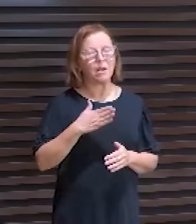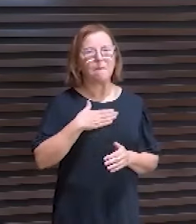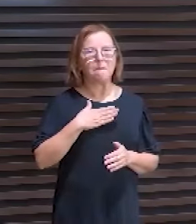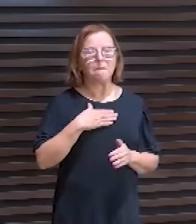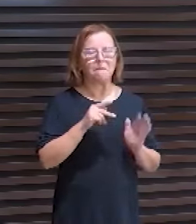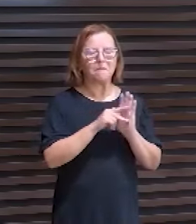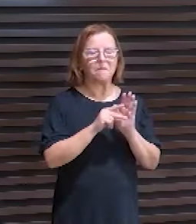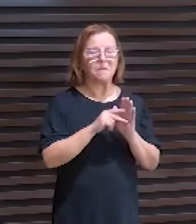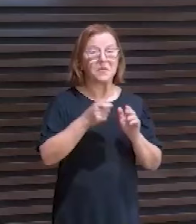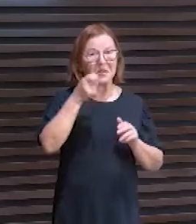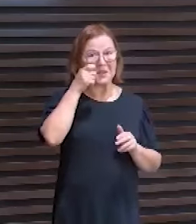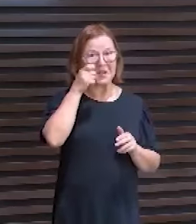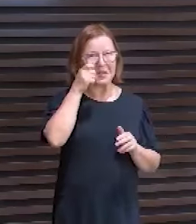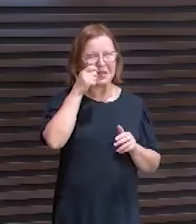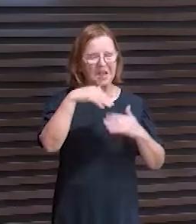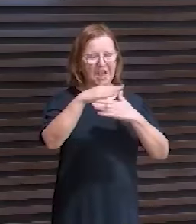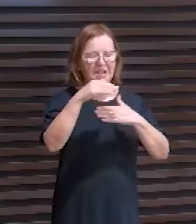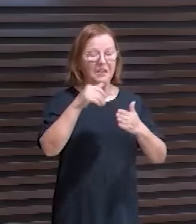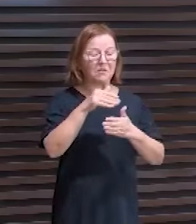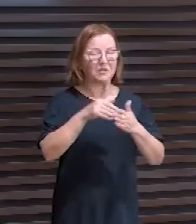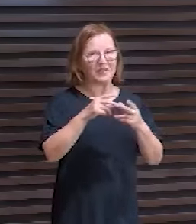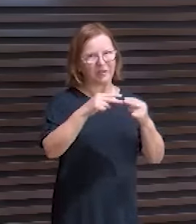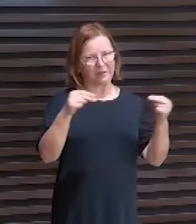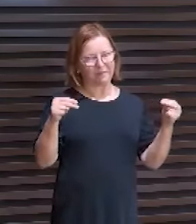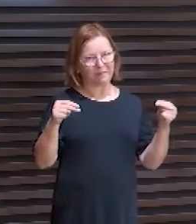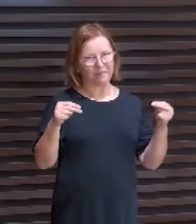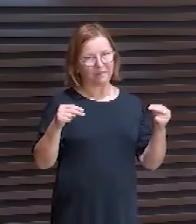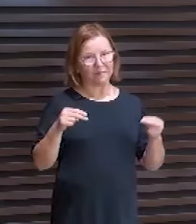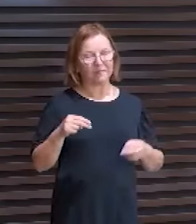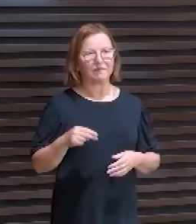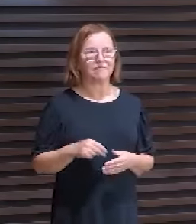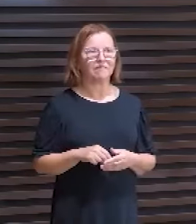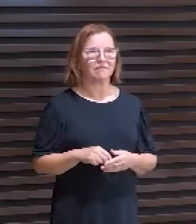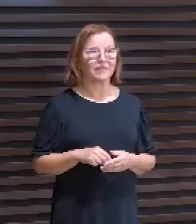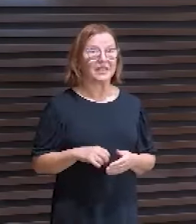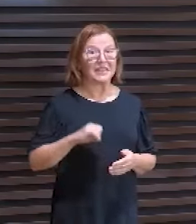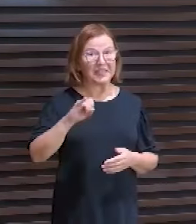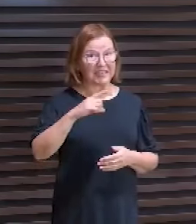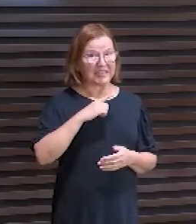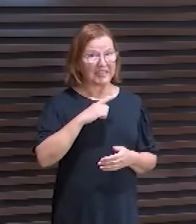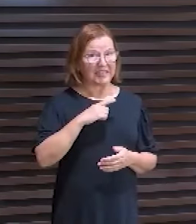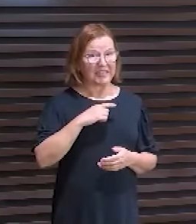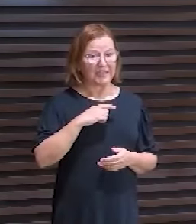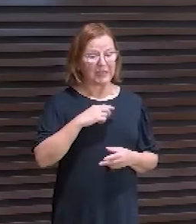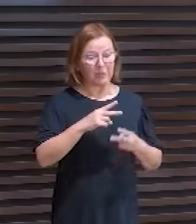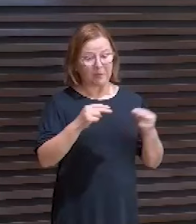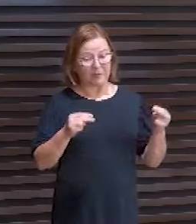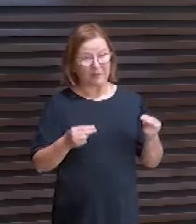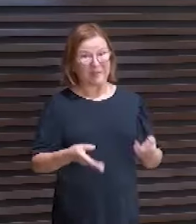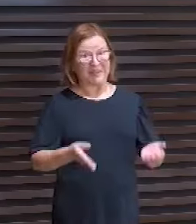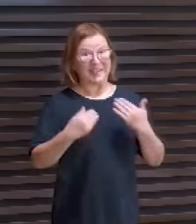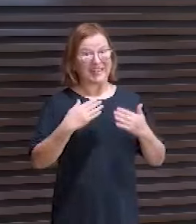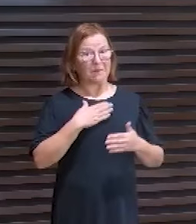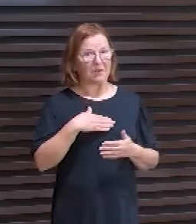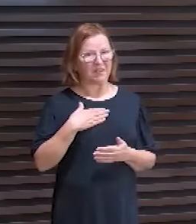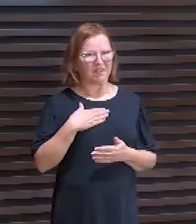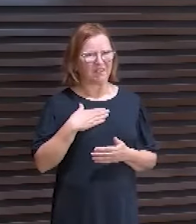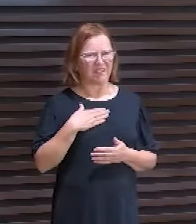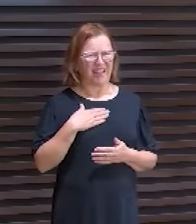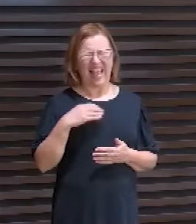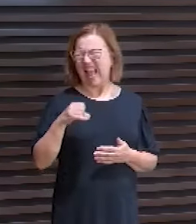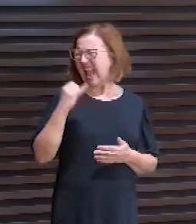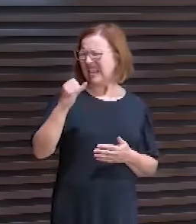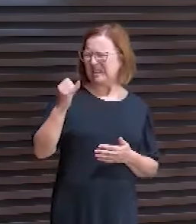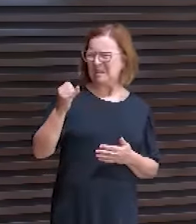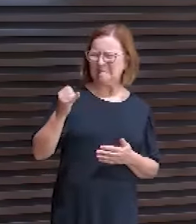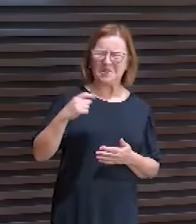que estão acima de todas as coisas se há algo que me dá prazer não importa se eu destruo a minha família